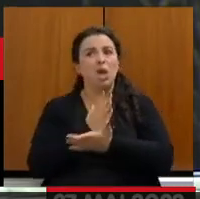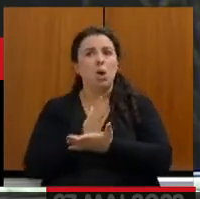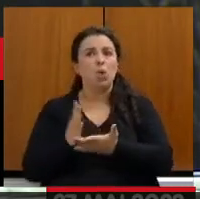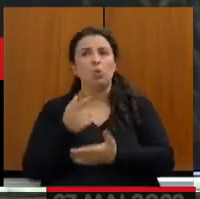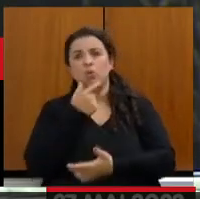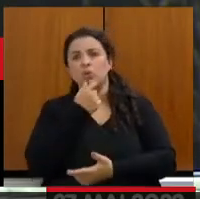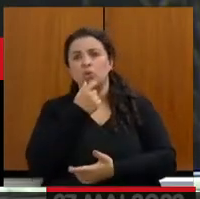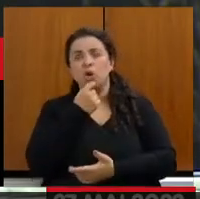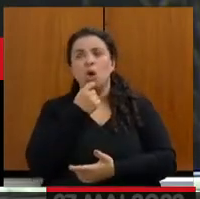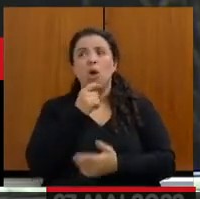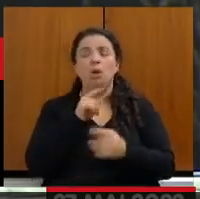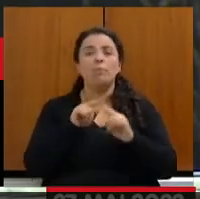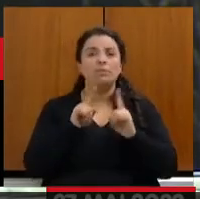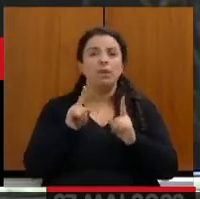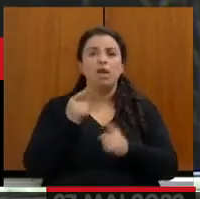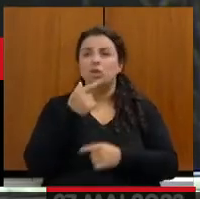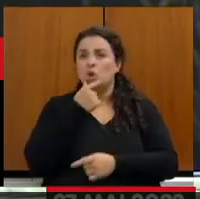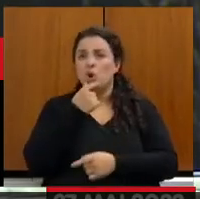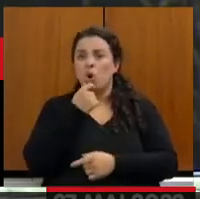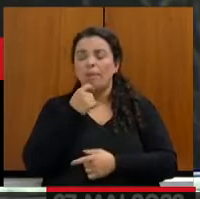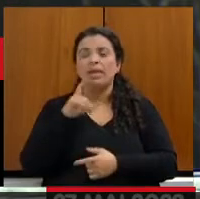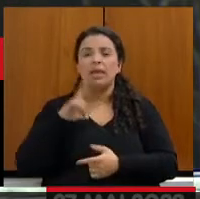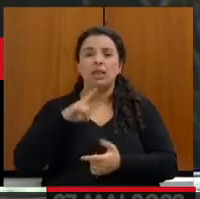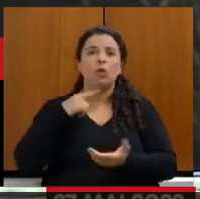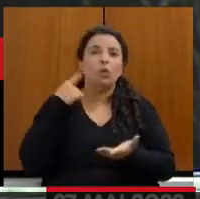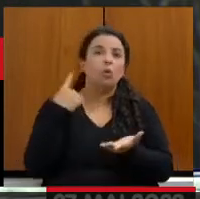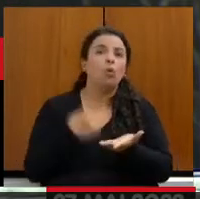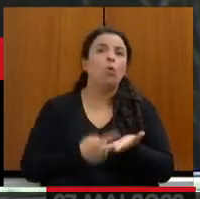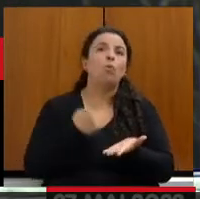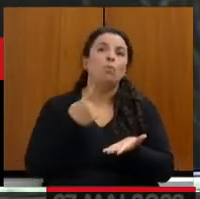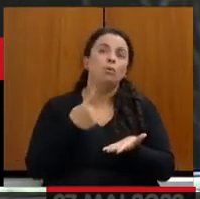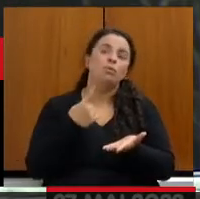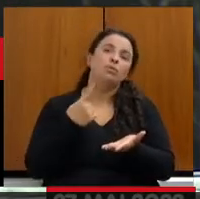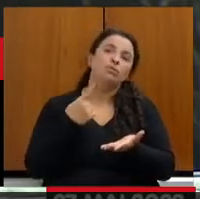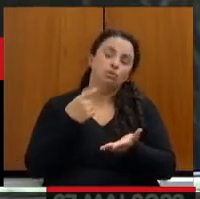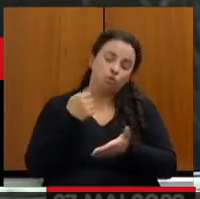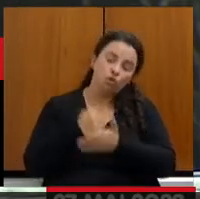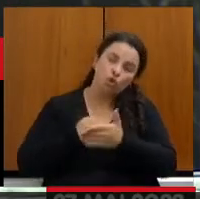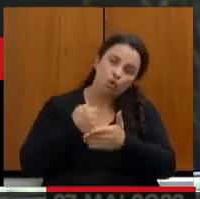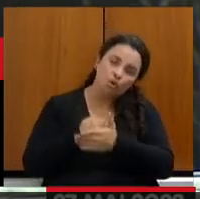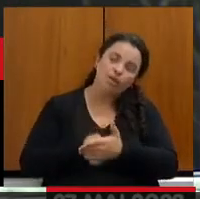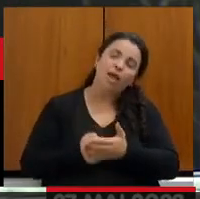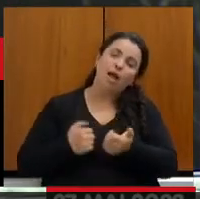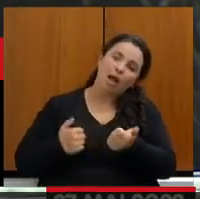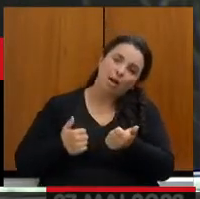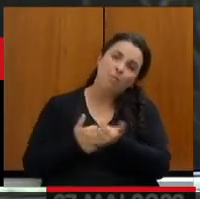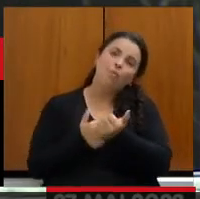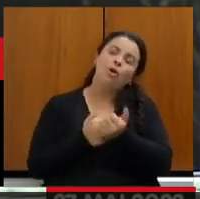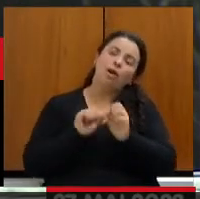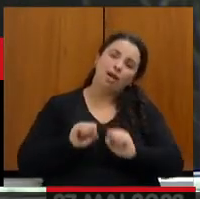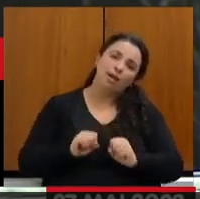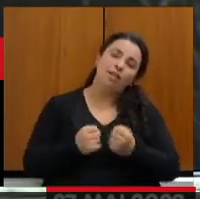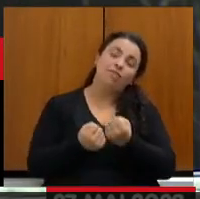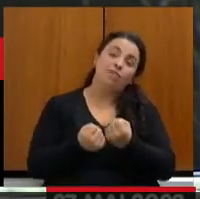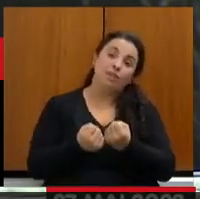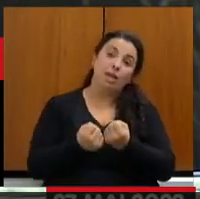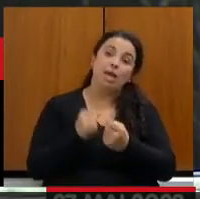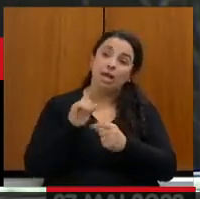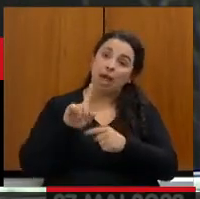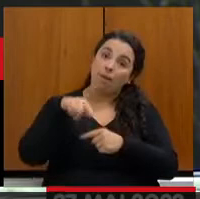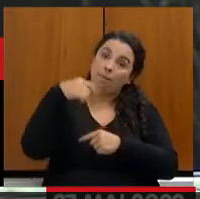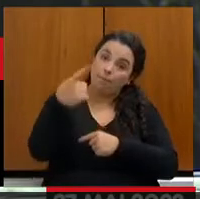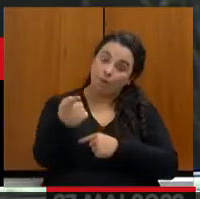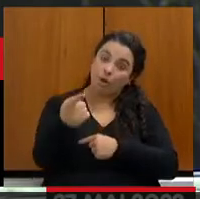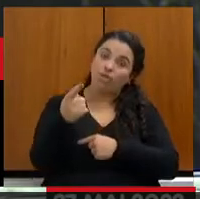né que sejam se assuma o compromisso de lutar apoiar e defender que a próxima legislatura